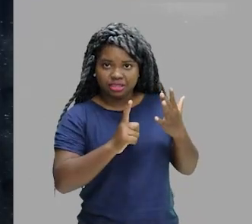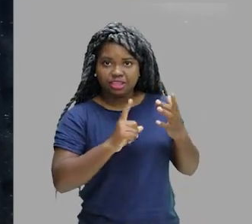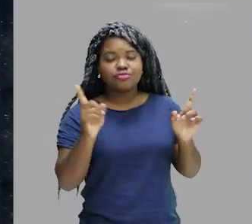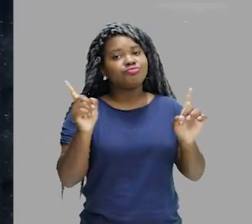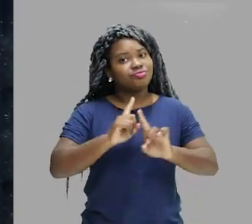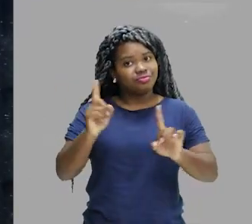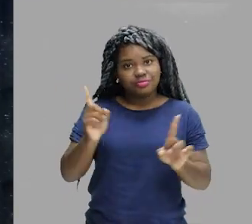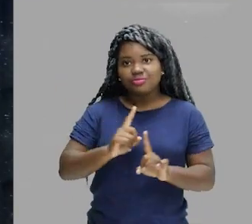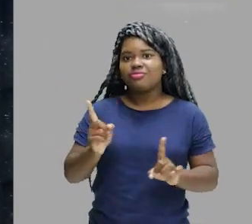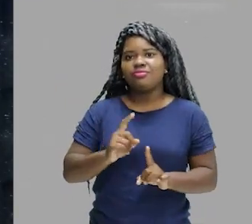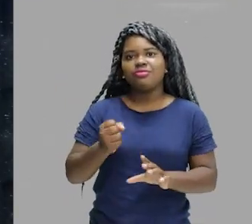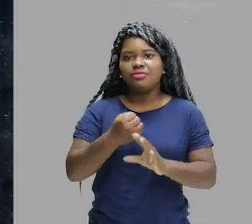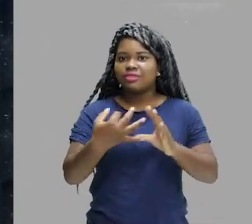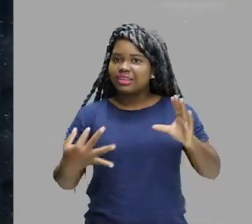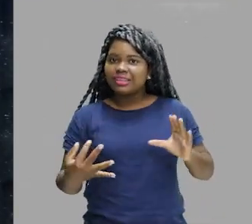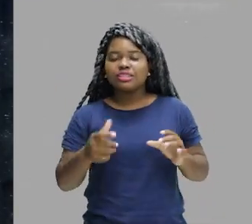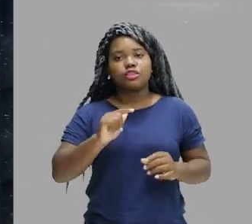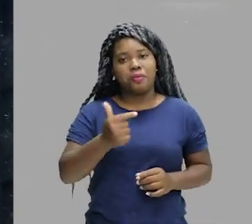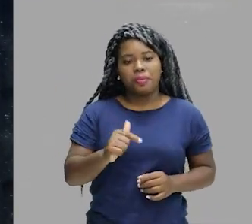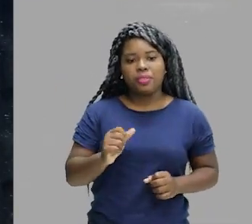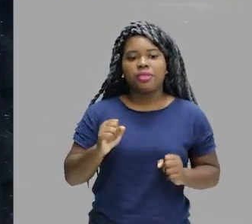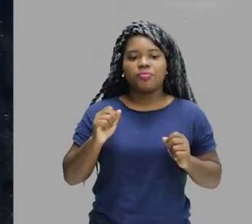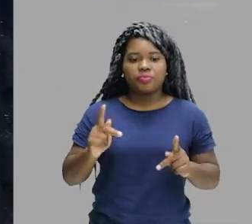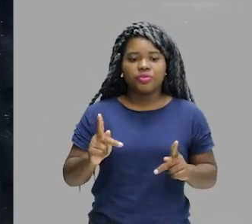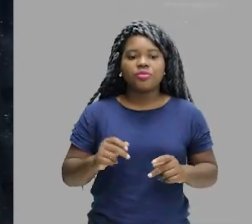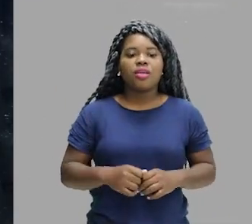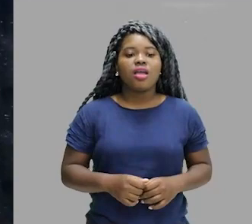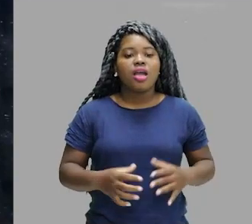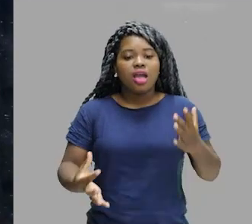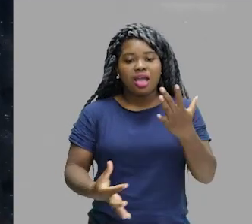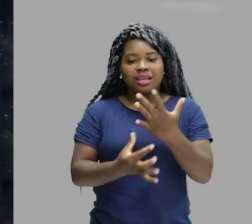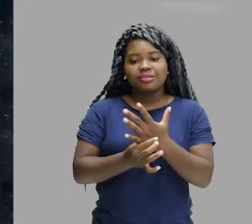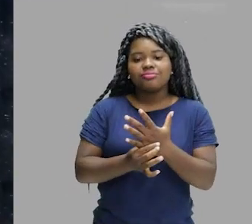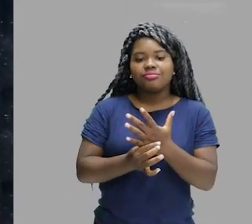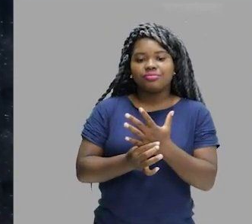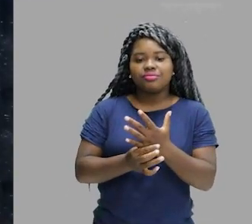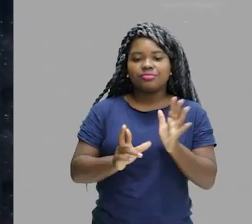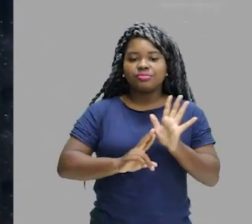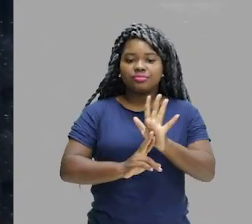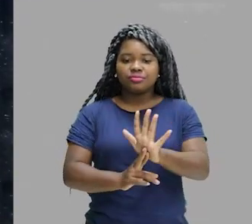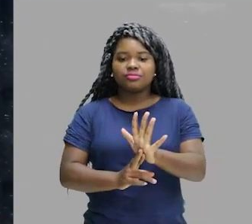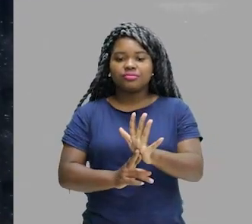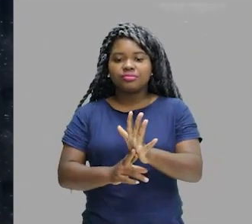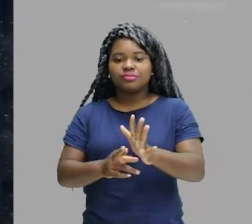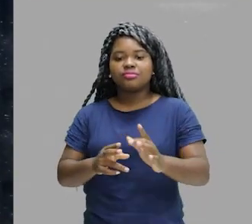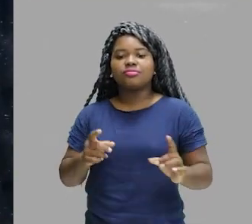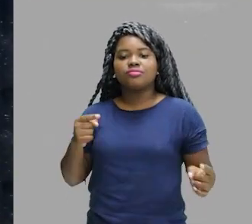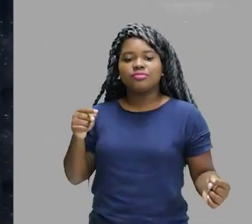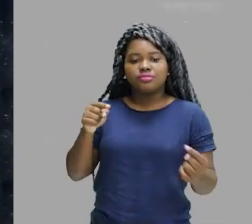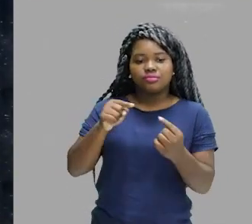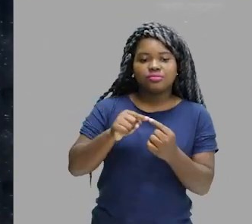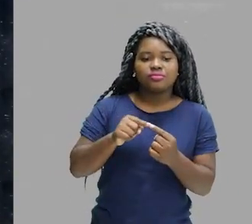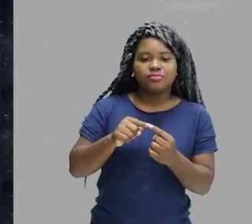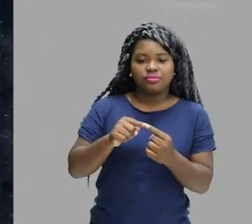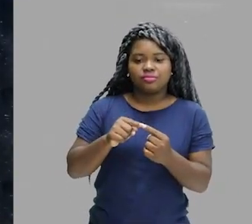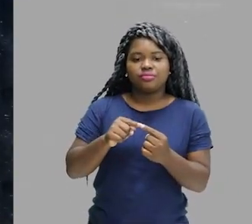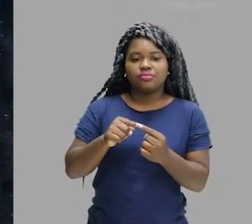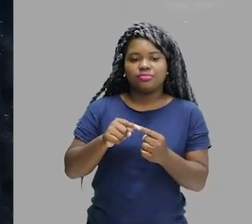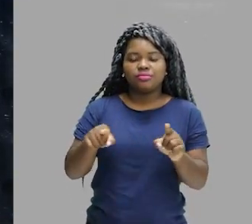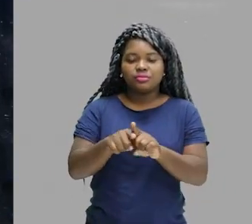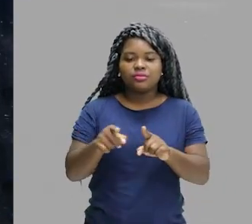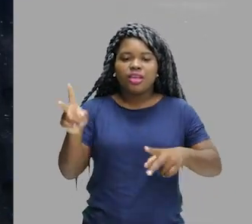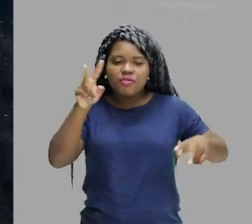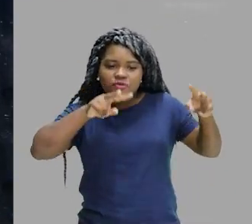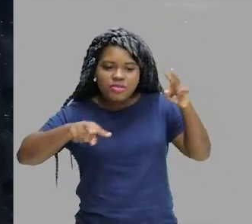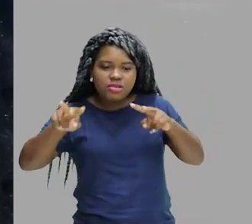essa característica. O realismo é a representação das coisas objetivas e simples. Ser realista não é representar